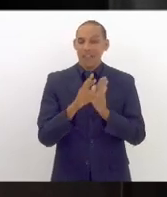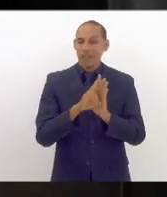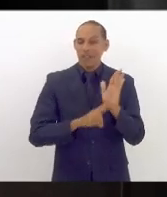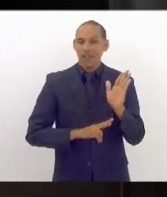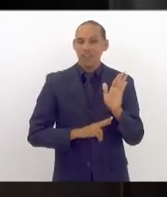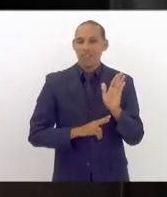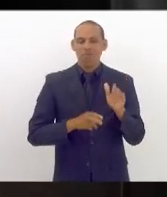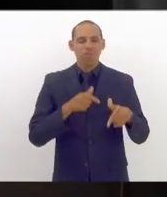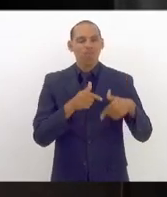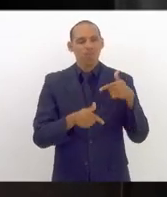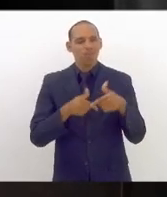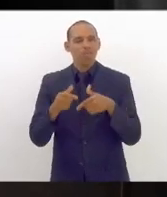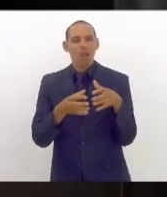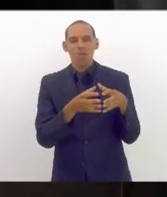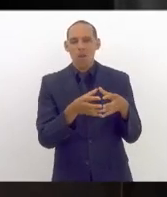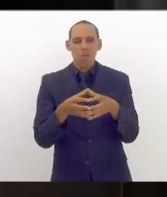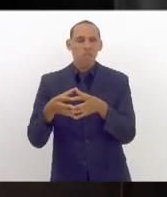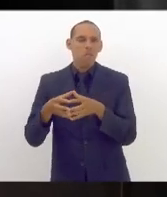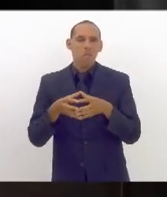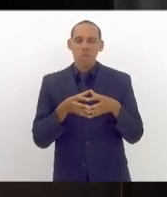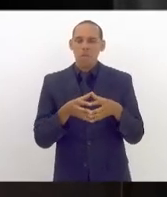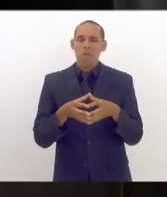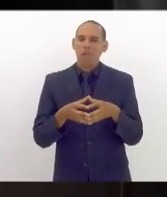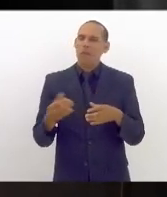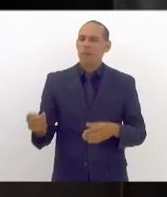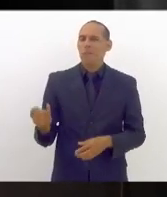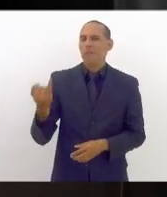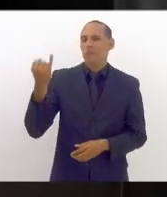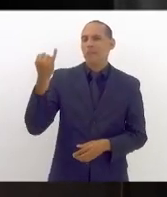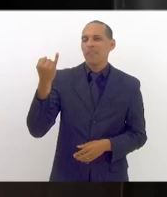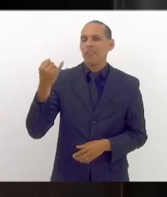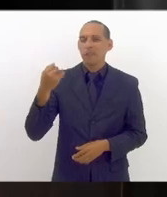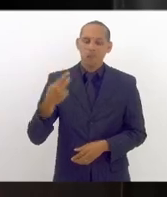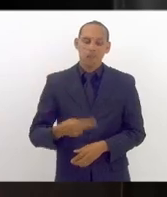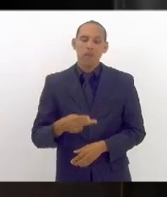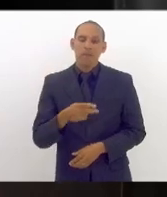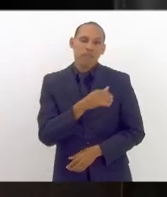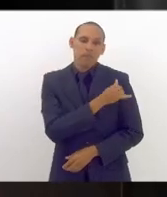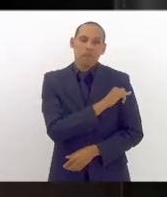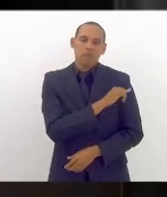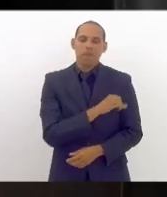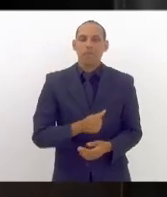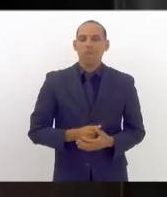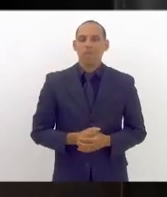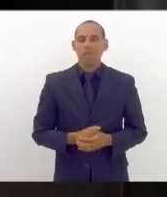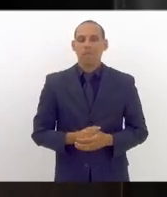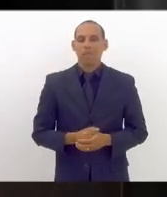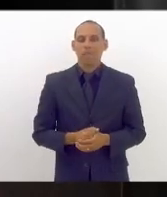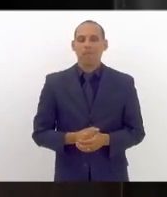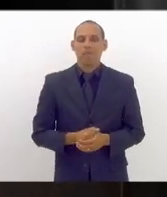trabalho coletivo esse trabalho importante para o Estado do Rio de Janeiro e